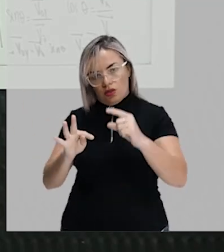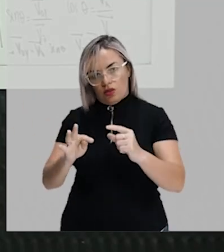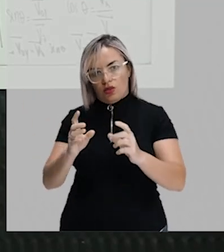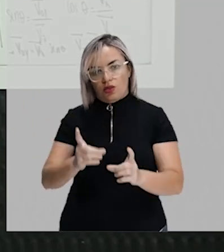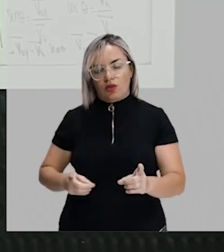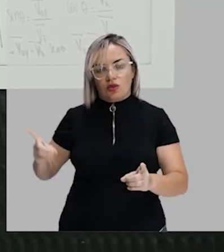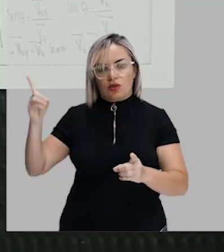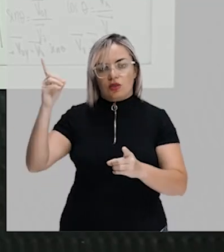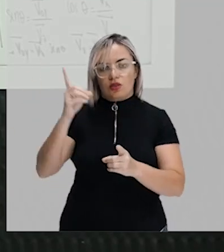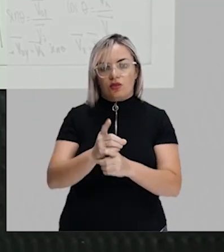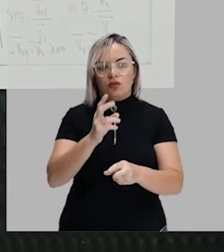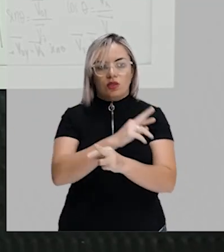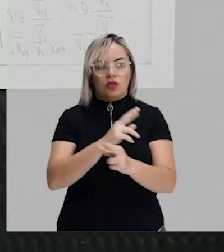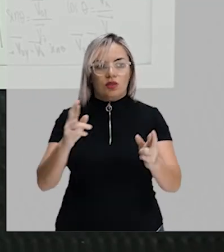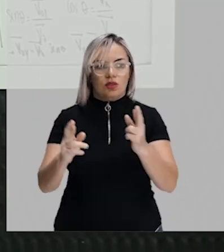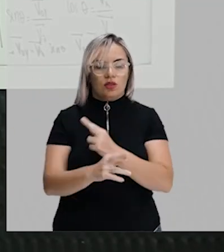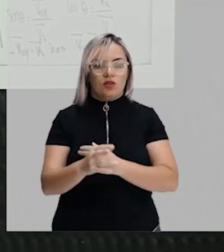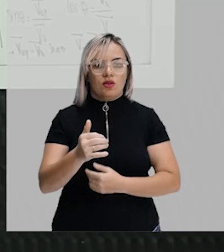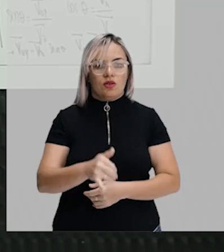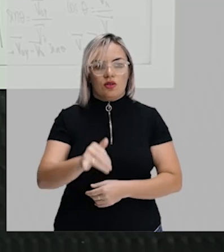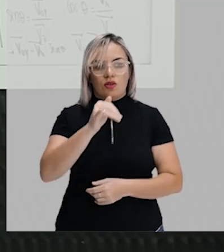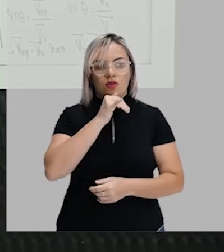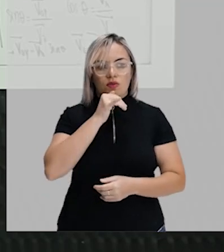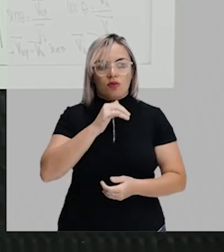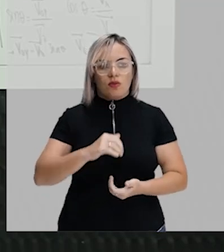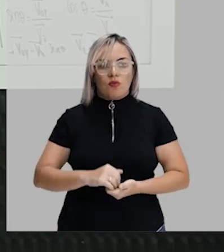ok? Então, por exemplo,